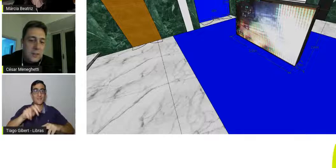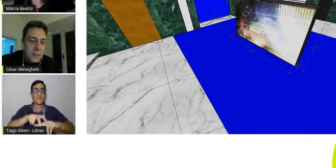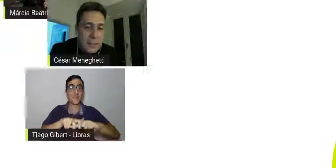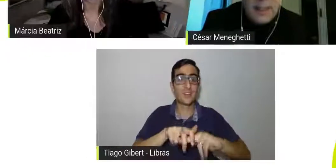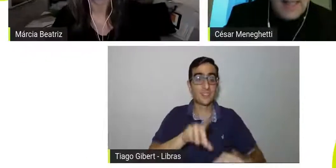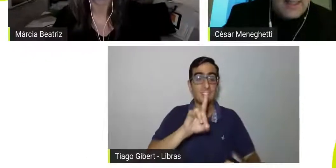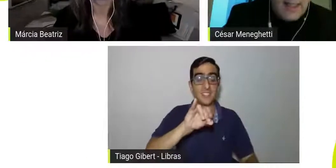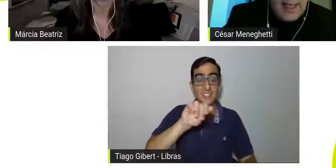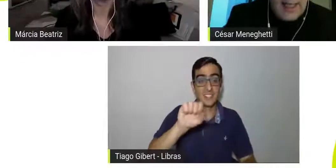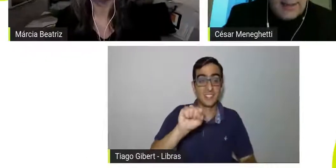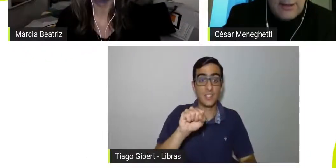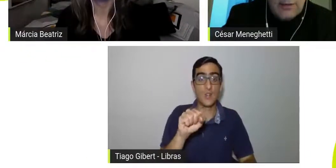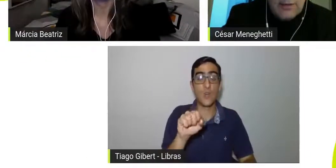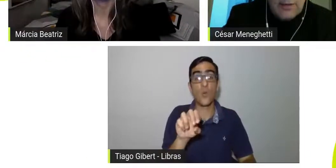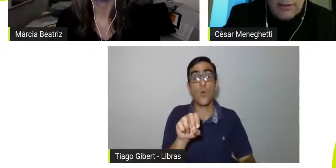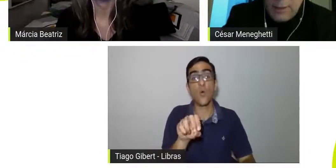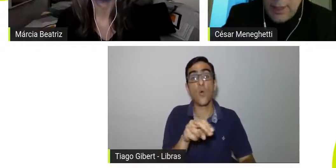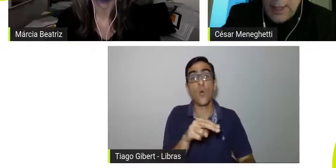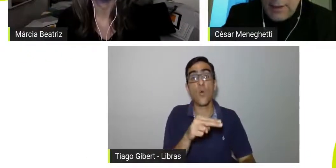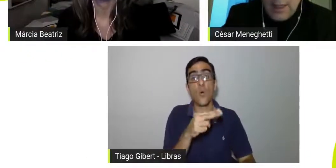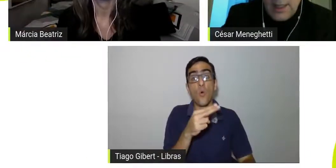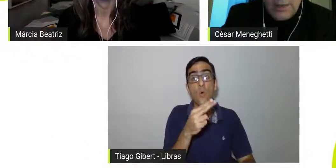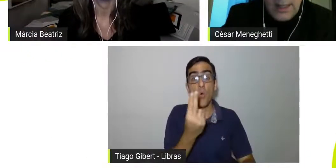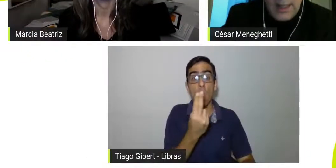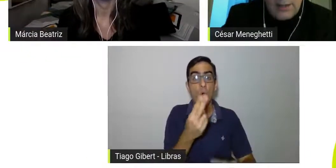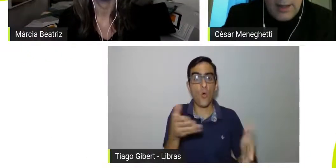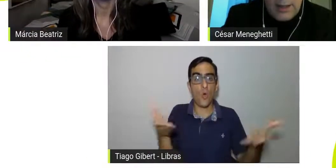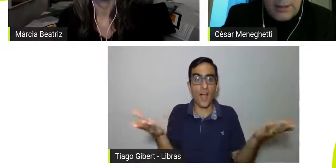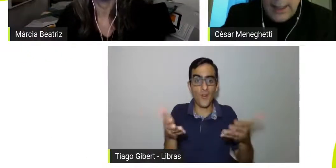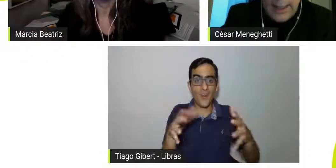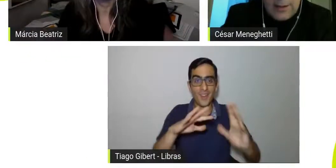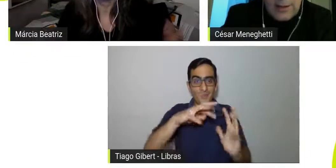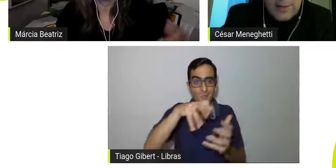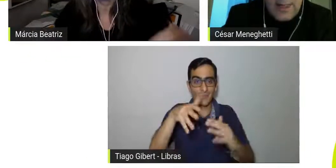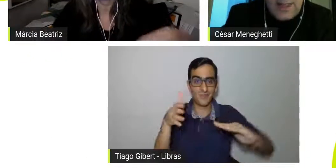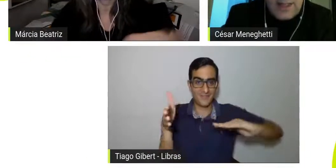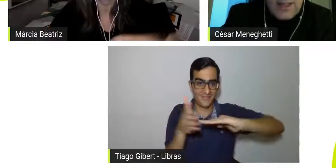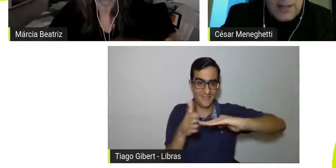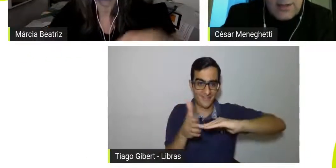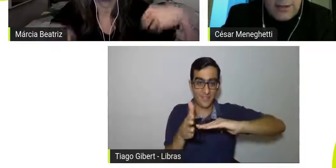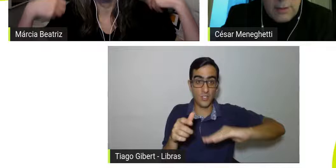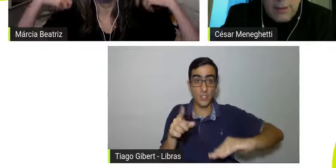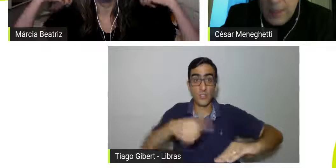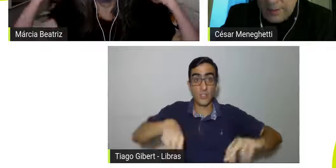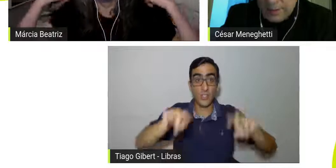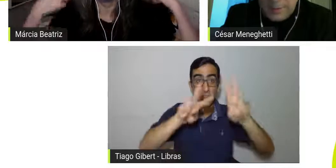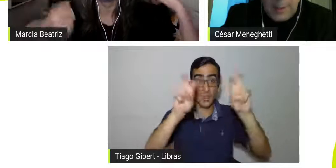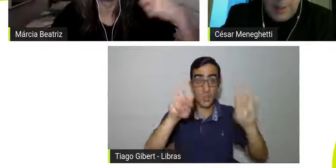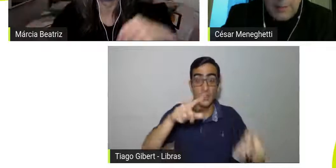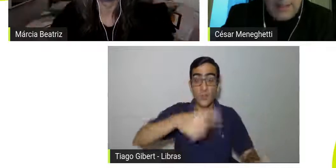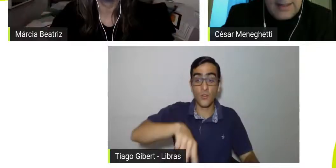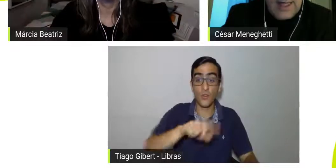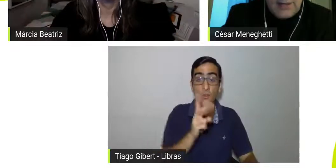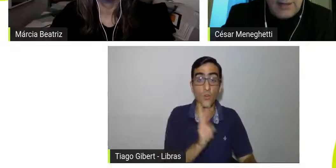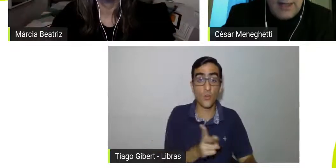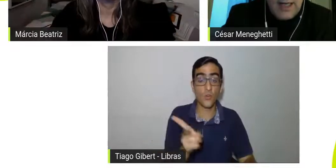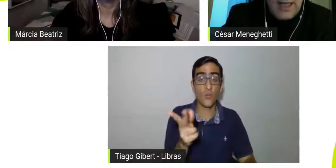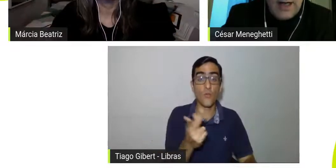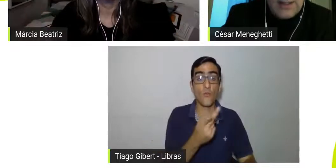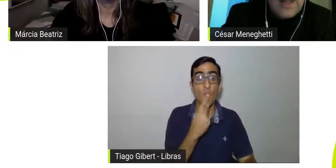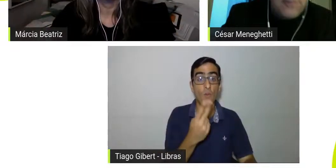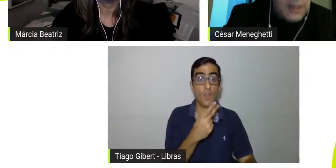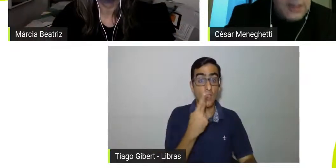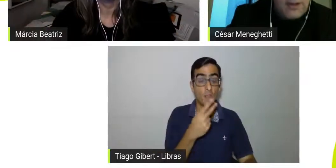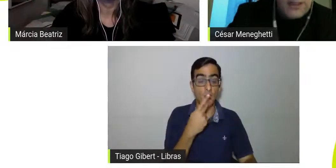ou de desintegração do mundo contemporâneo. Porque o negócio é o seguinte, se a gente continuar baseando